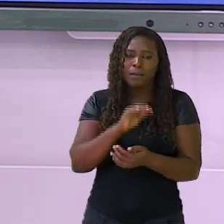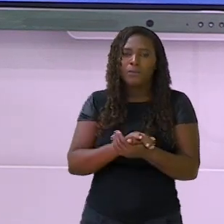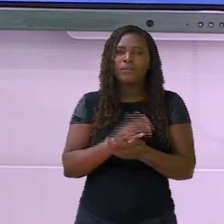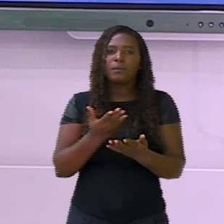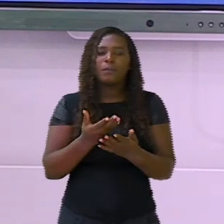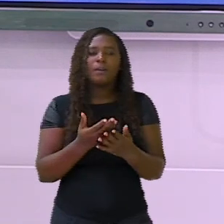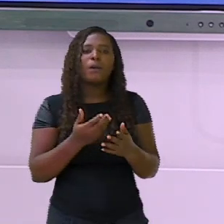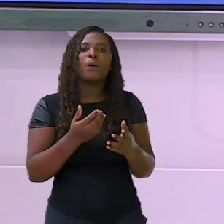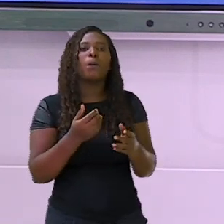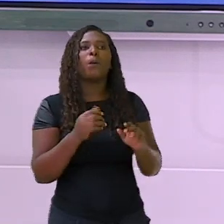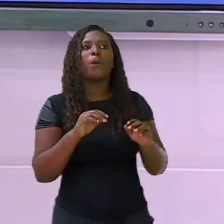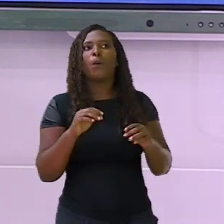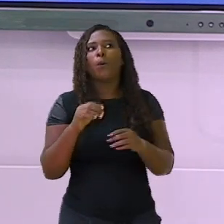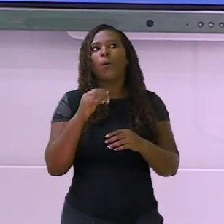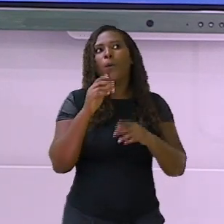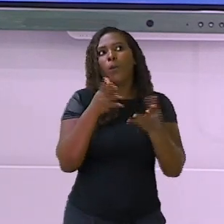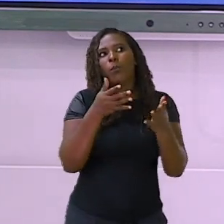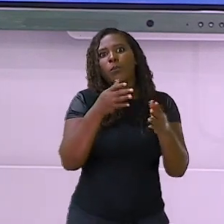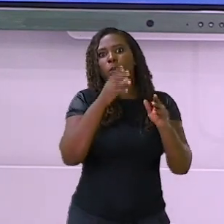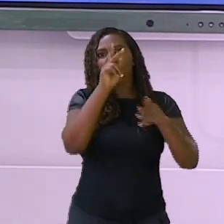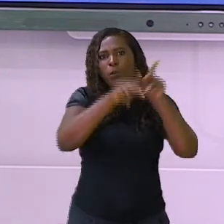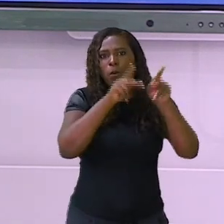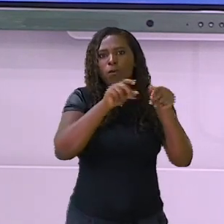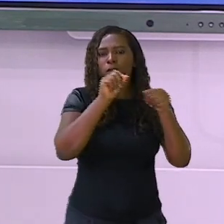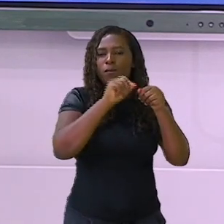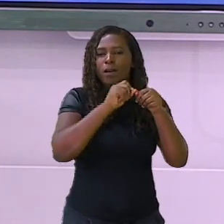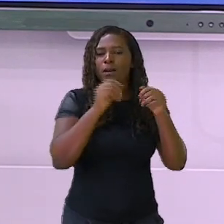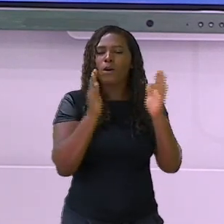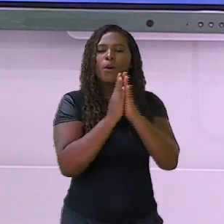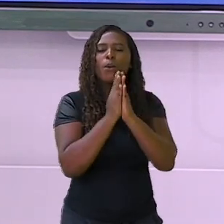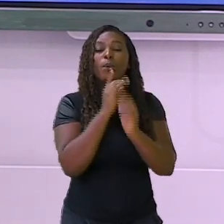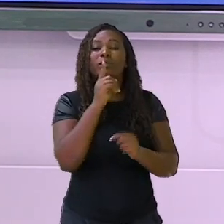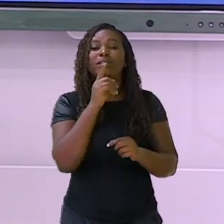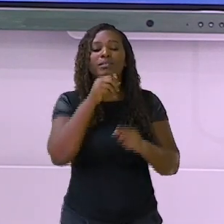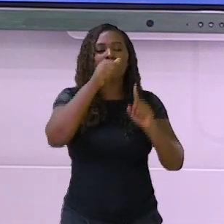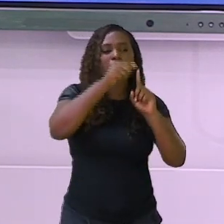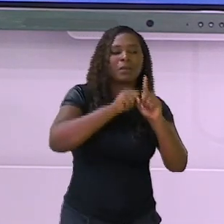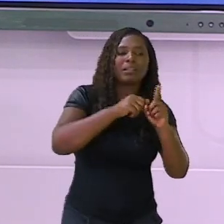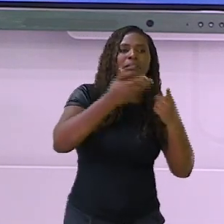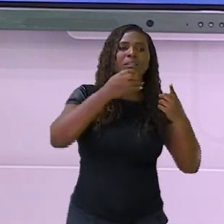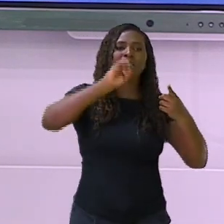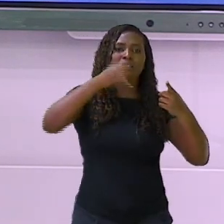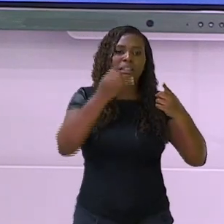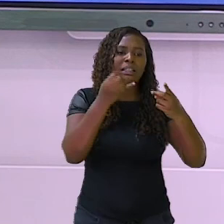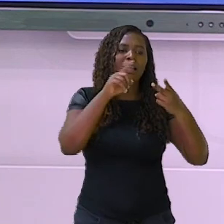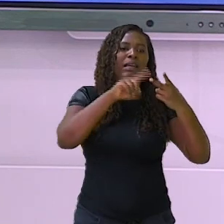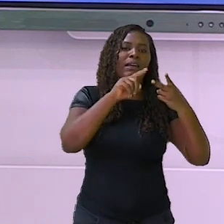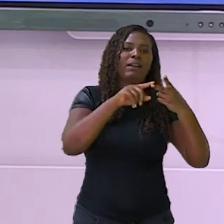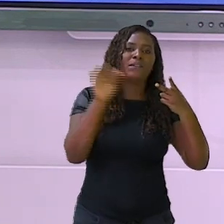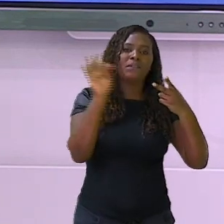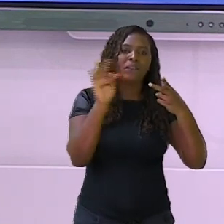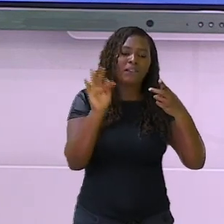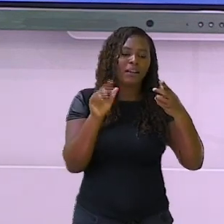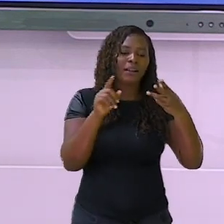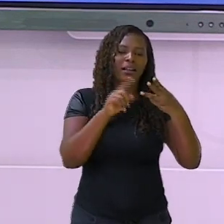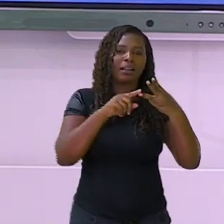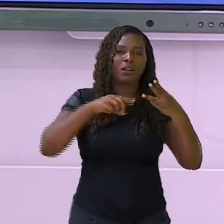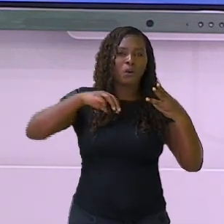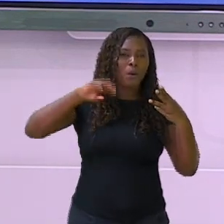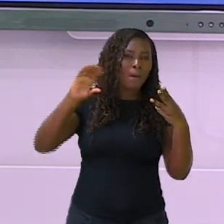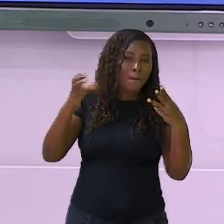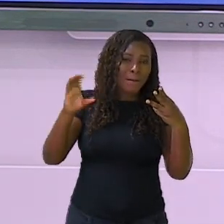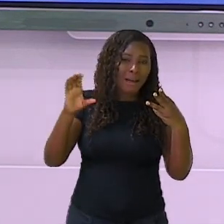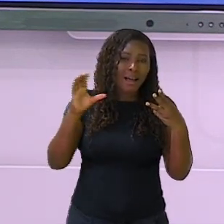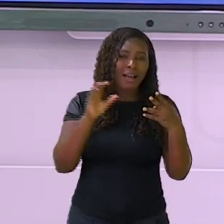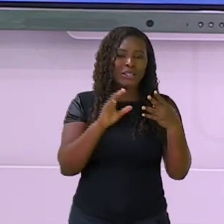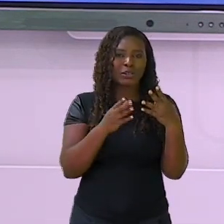põe lá quem você quer lembrar, fevereiro, março. Então, você fez o seu mapa. Então, tá ali pregado ali no seu guarda-roupa, você vai ver,